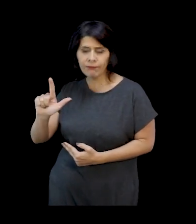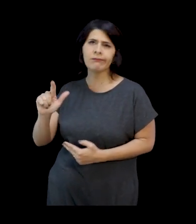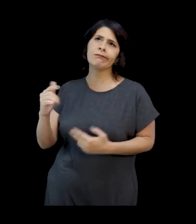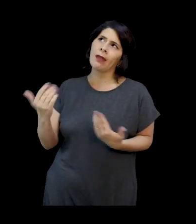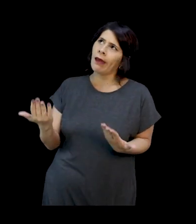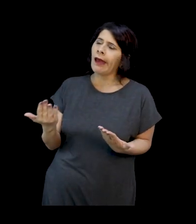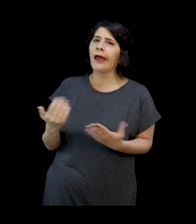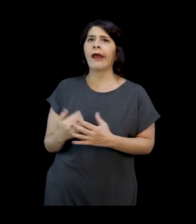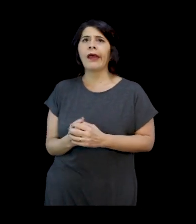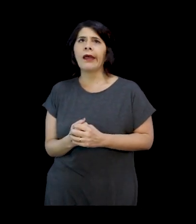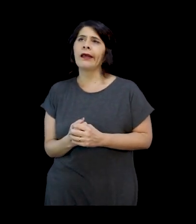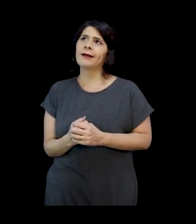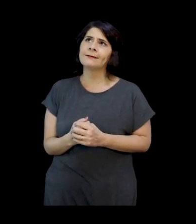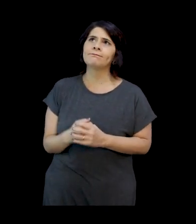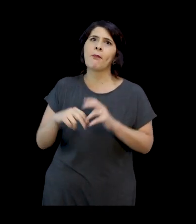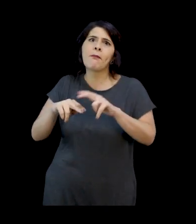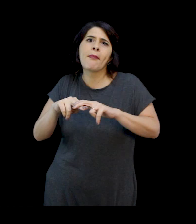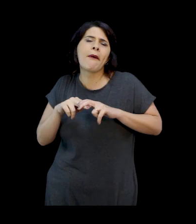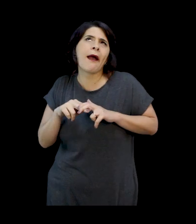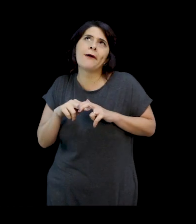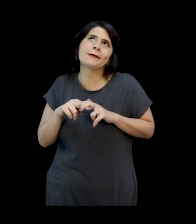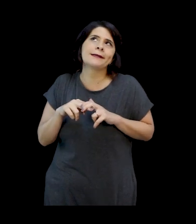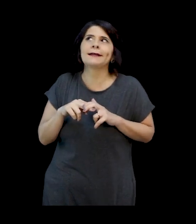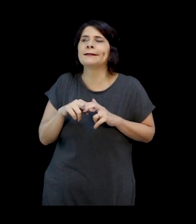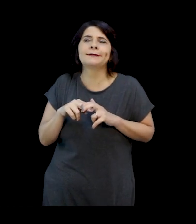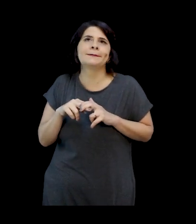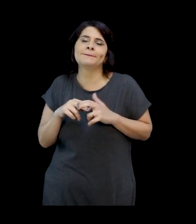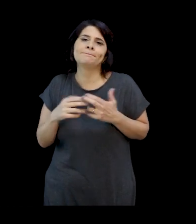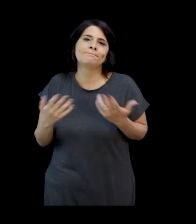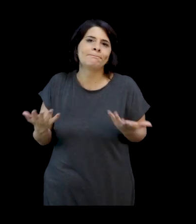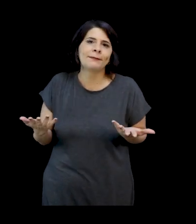não tem um caráter estritamente, vamos dizer,